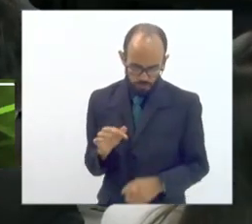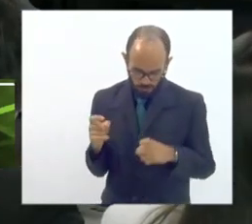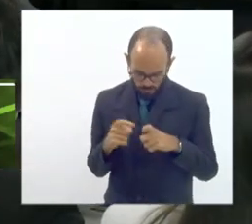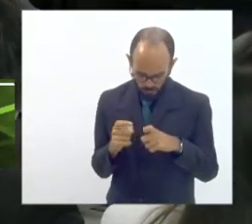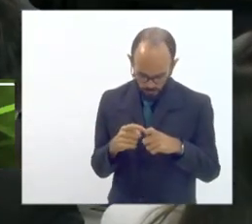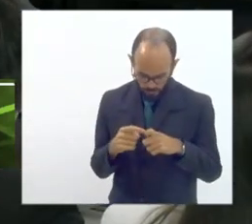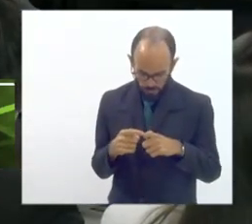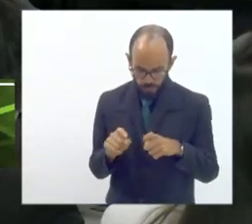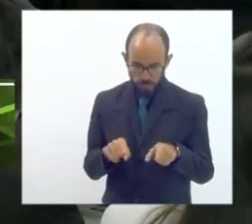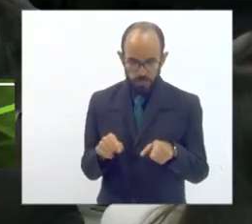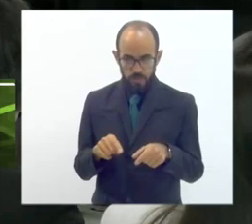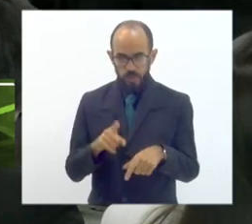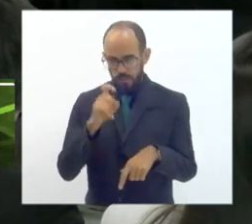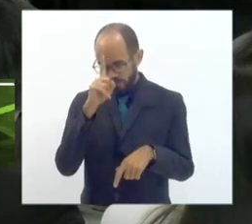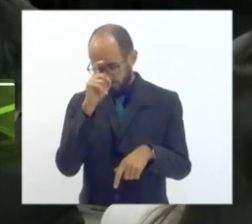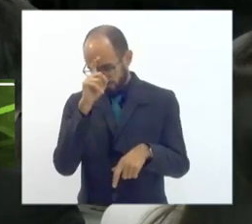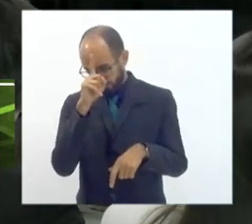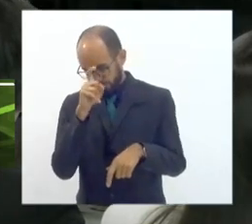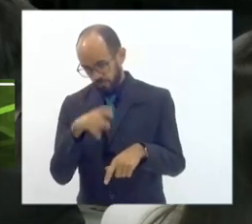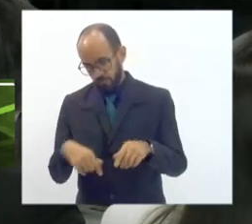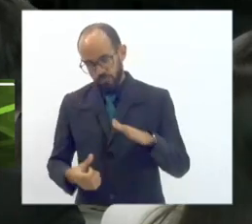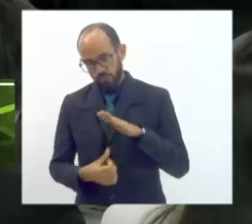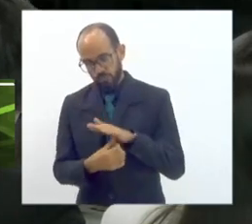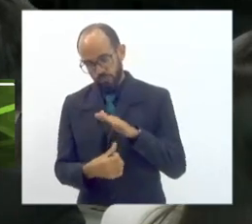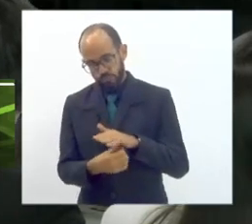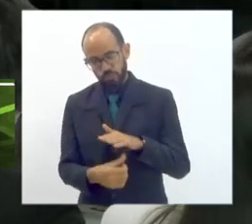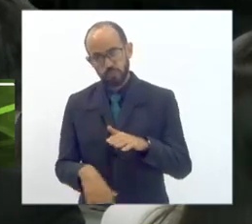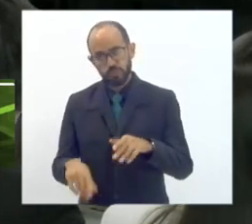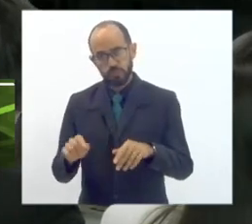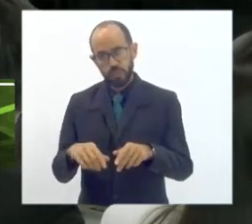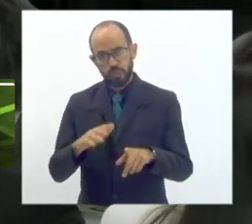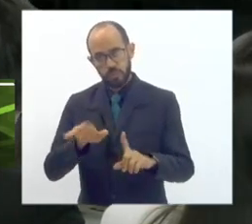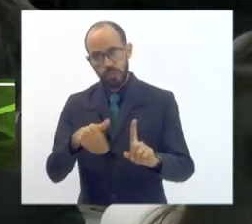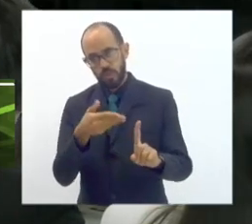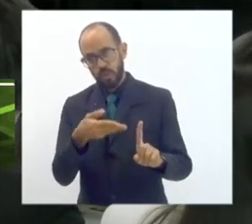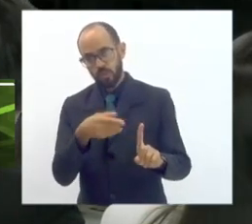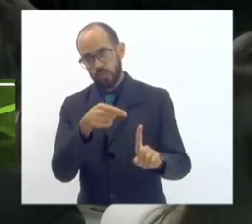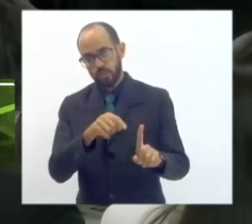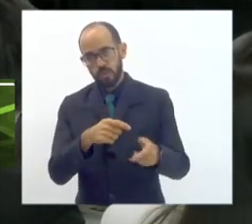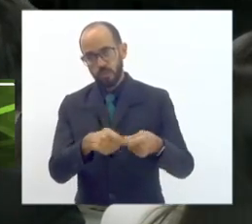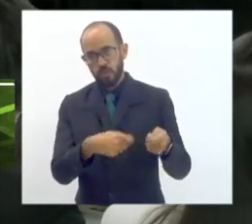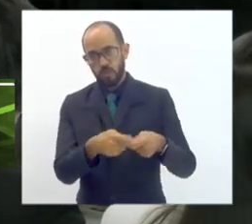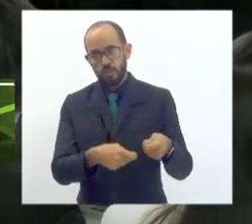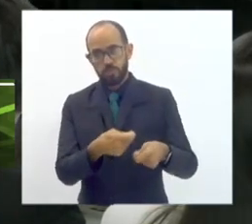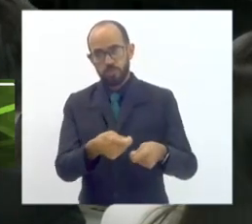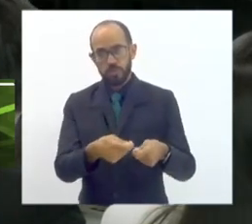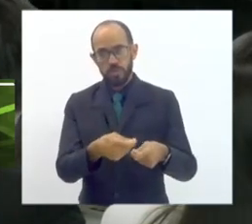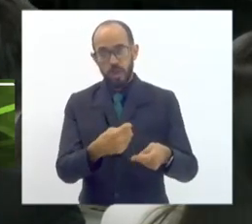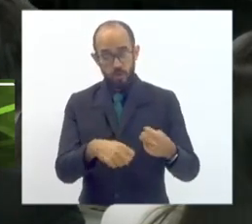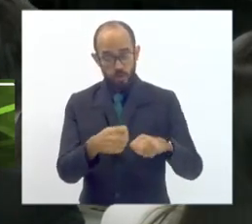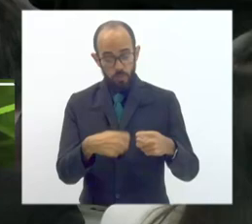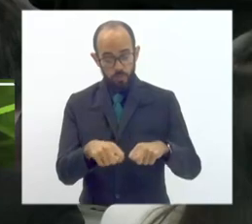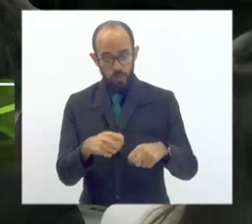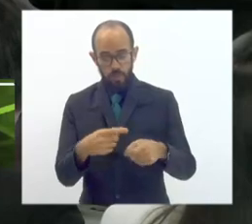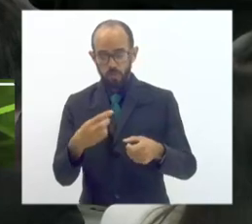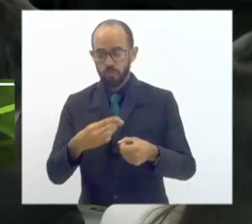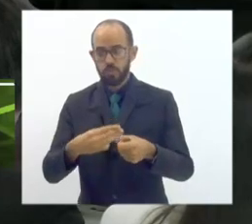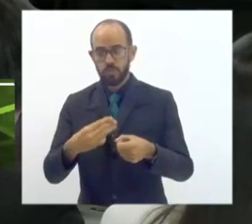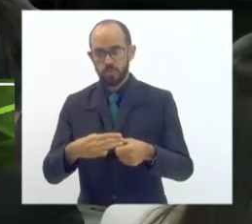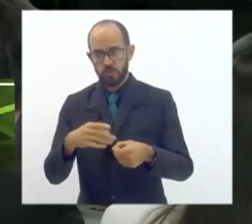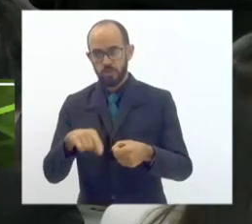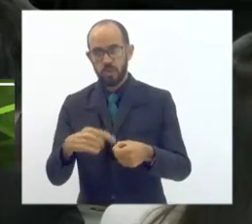clínicas instaladas, tem consultórios. Então, é você reconhecer a economia local, porque a economia da saúde ela é fundamental,